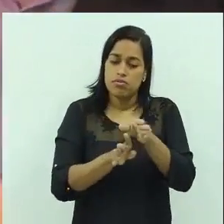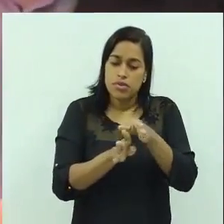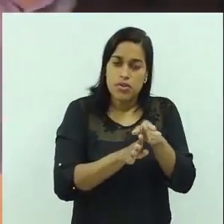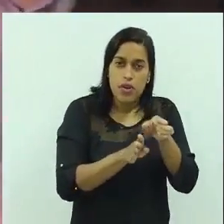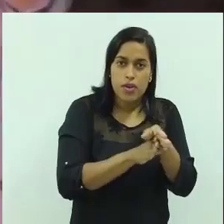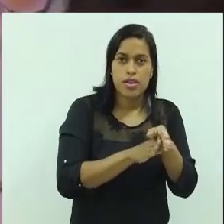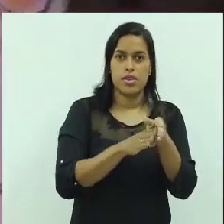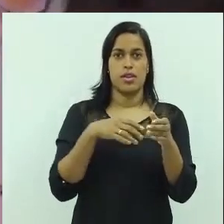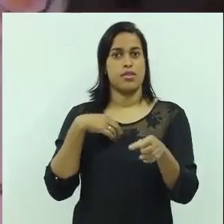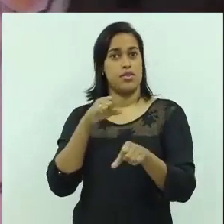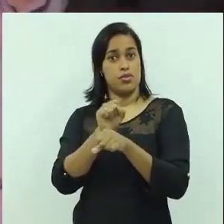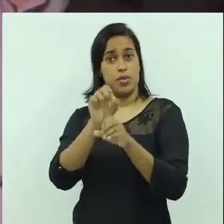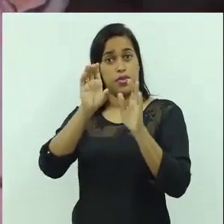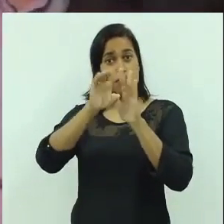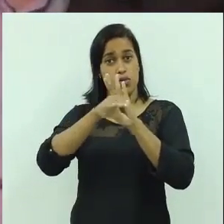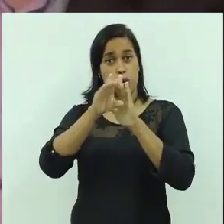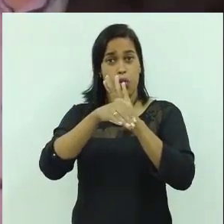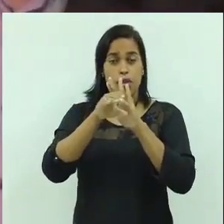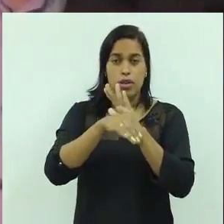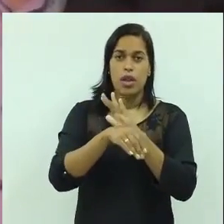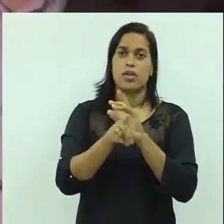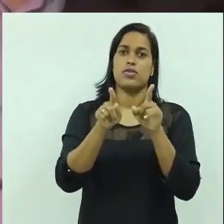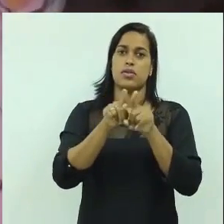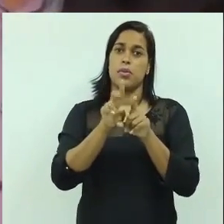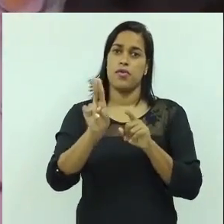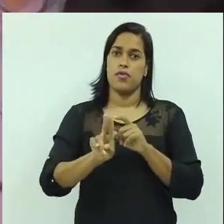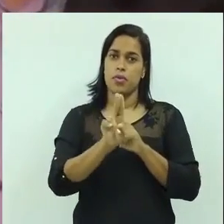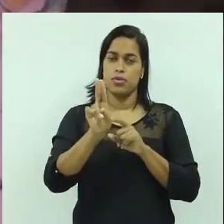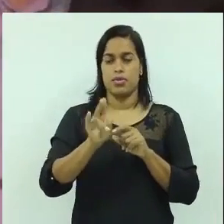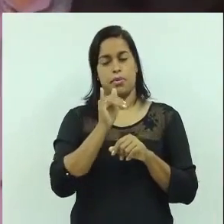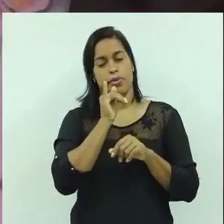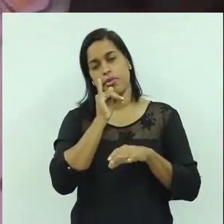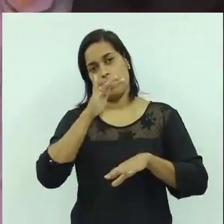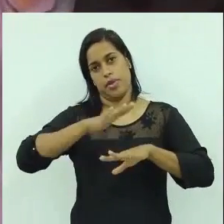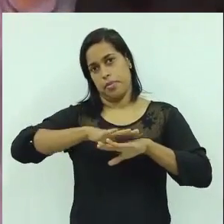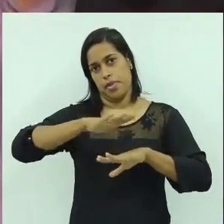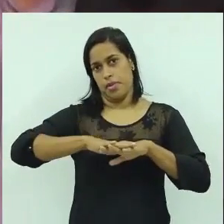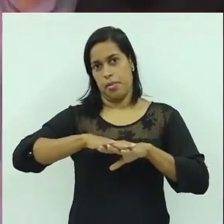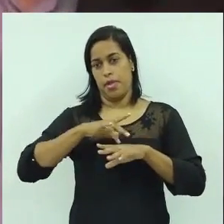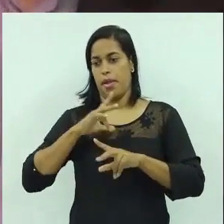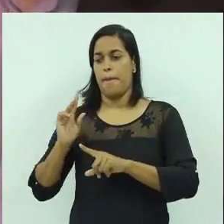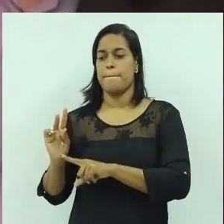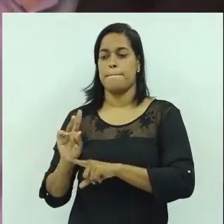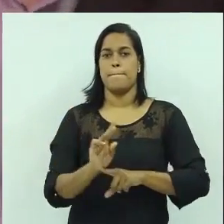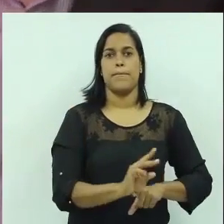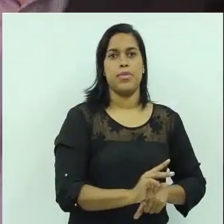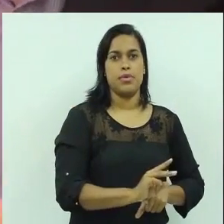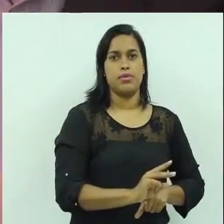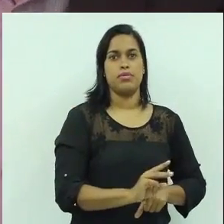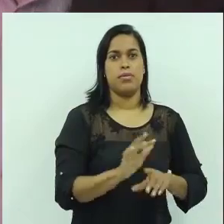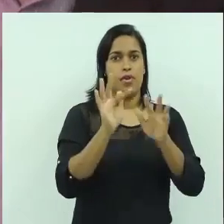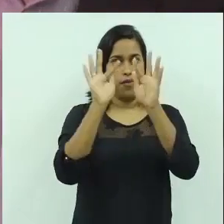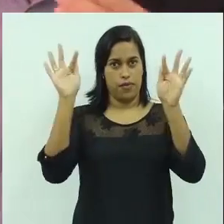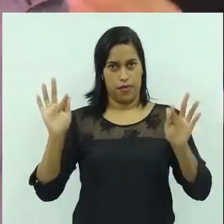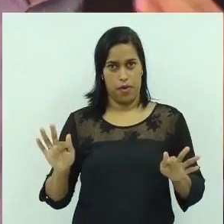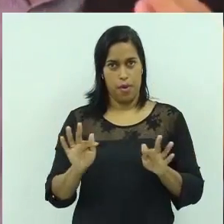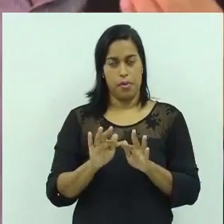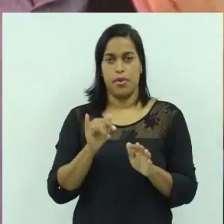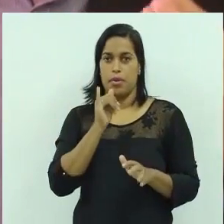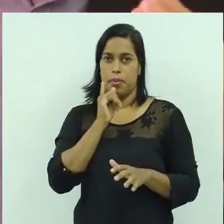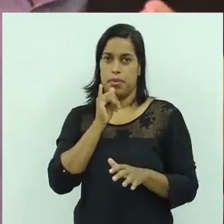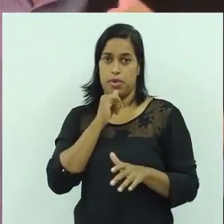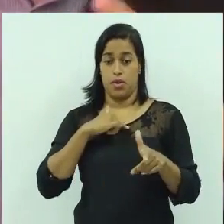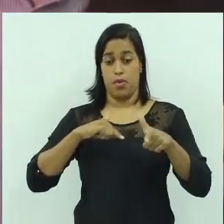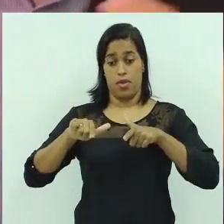logicamente salvaguardando os contextos, e vou usar a matemática, né? Então, vou pedir emprestado da ciência matemática uma forma. Veja,